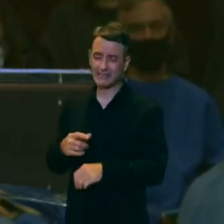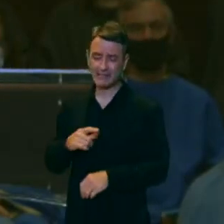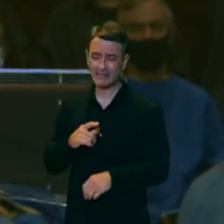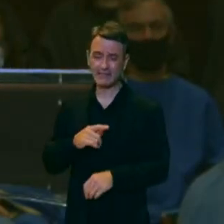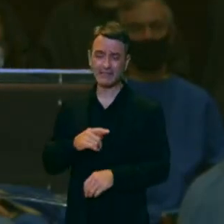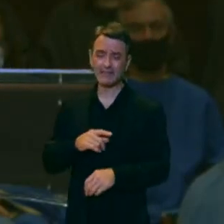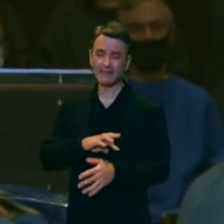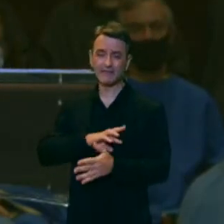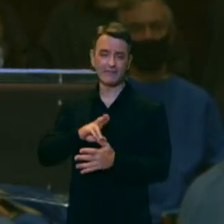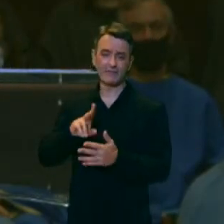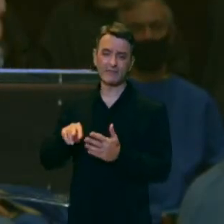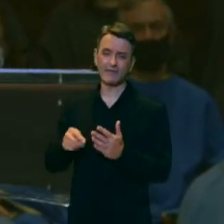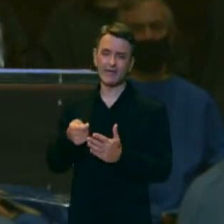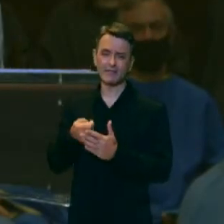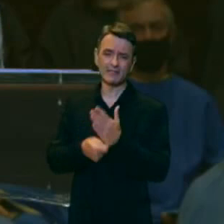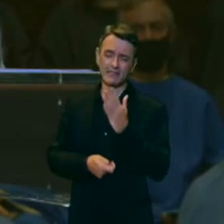vai